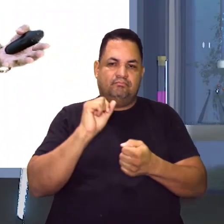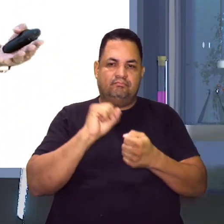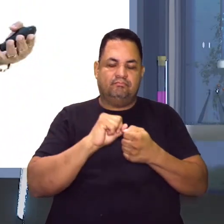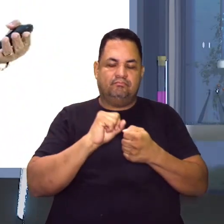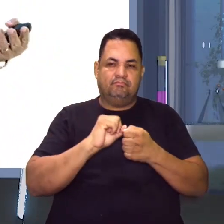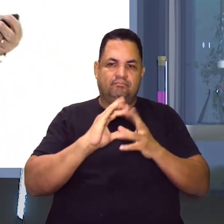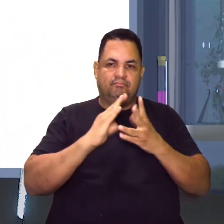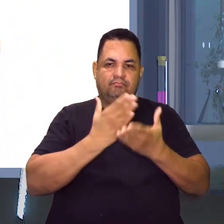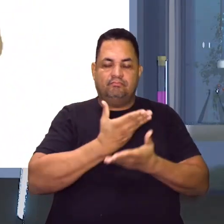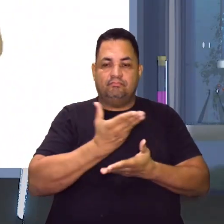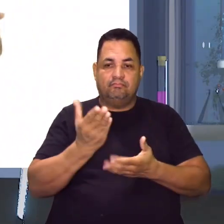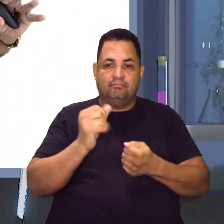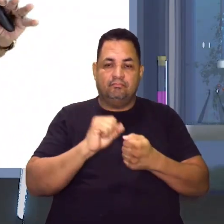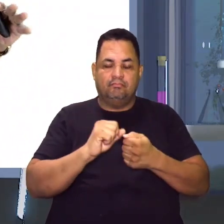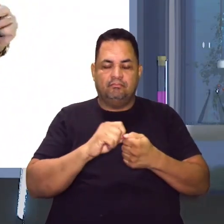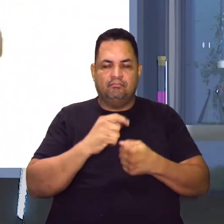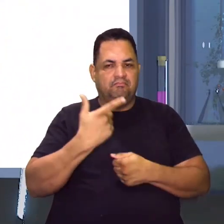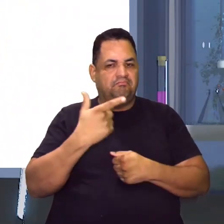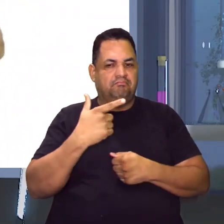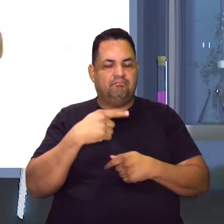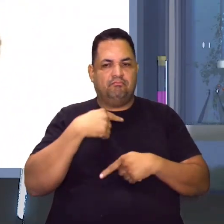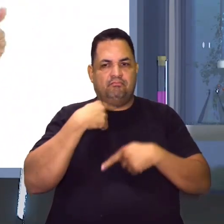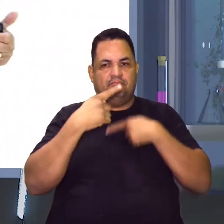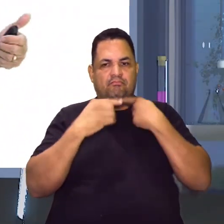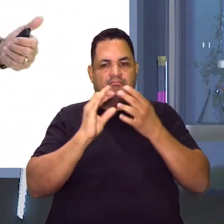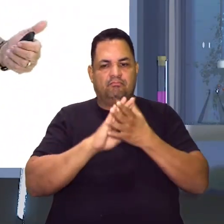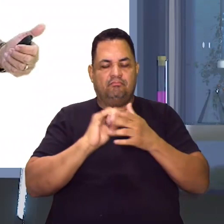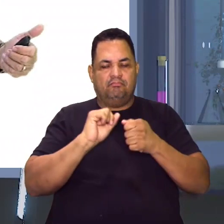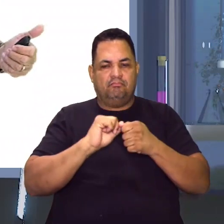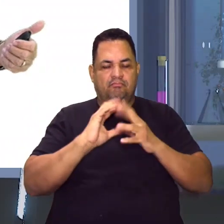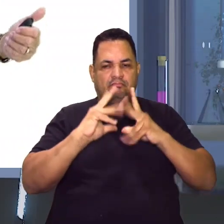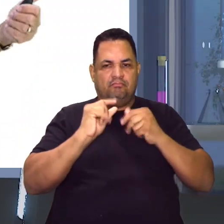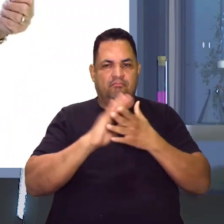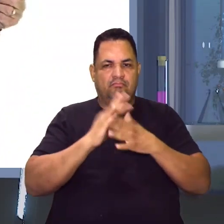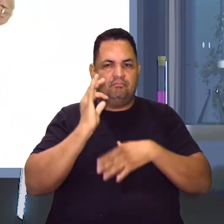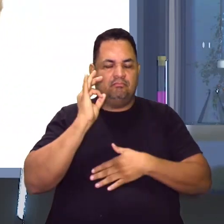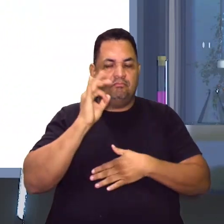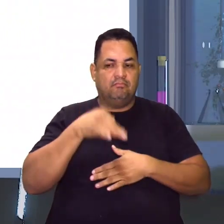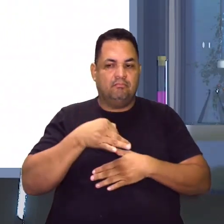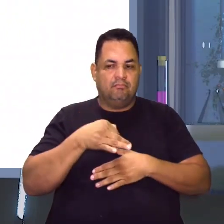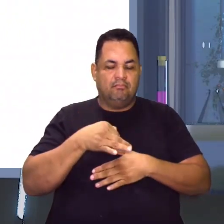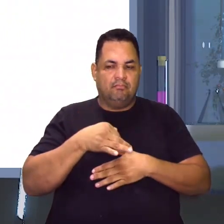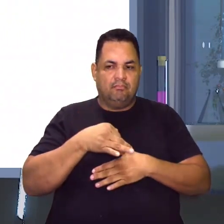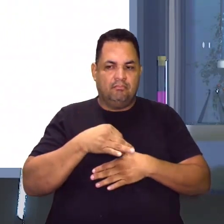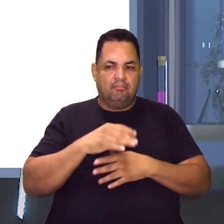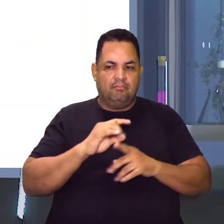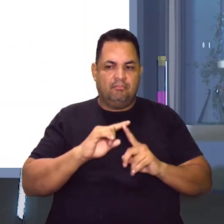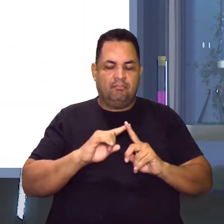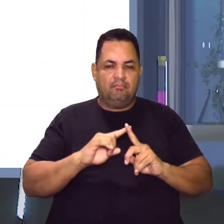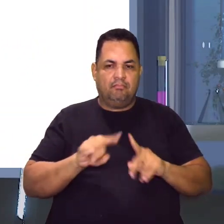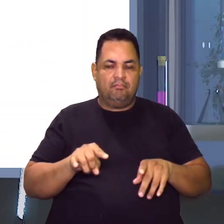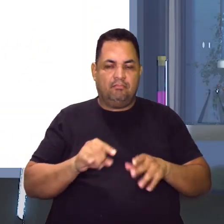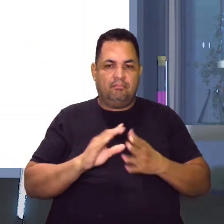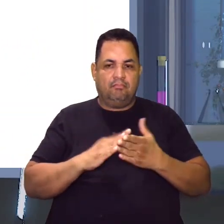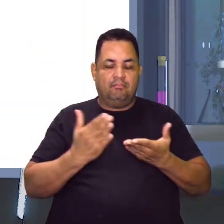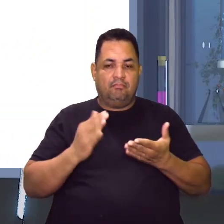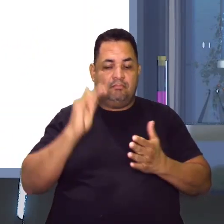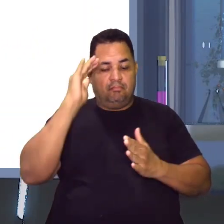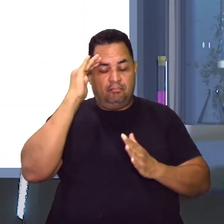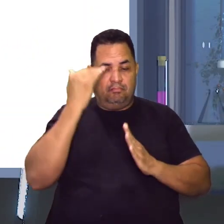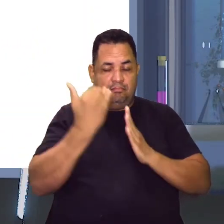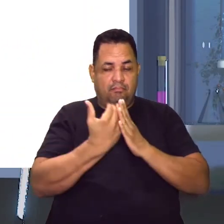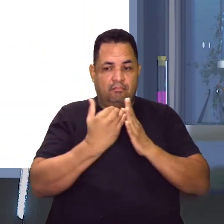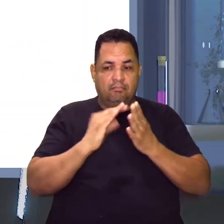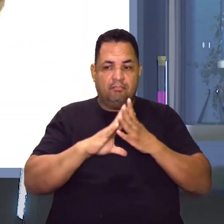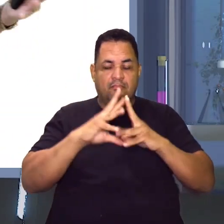fizeram atividade sem dúvida, né? Acertaram todas as questões. Mas, em respeito